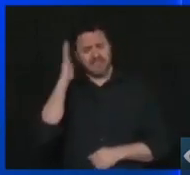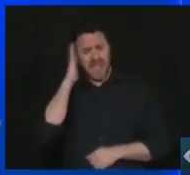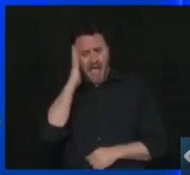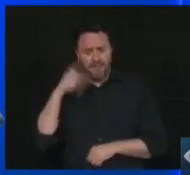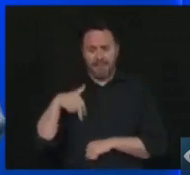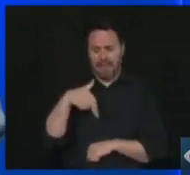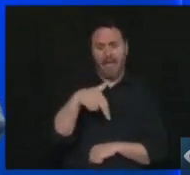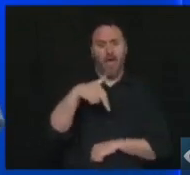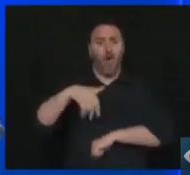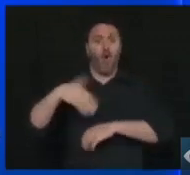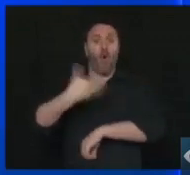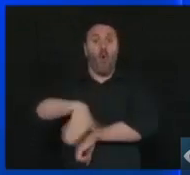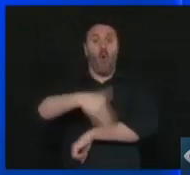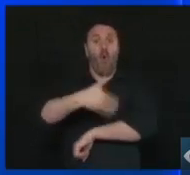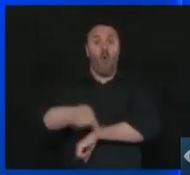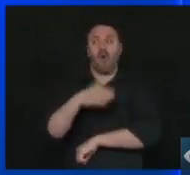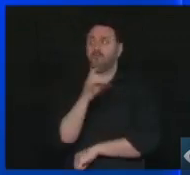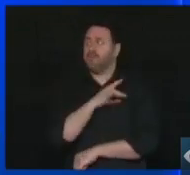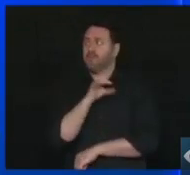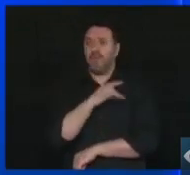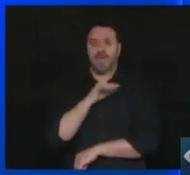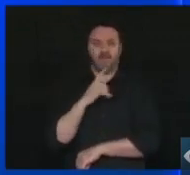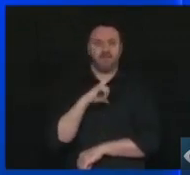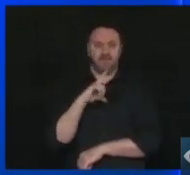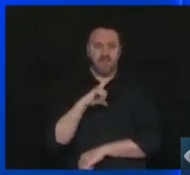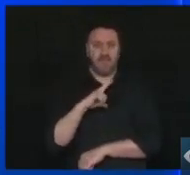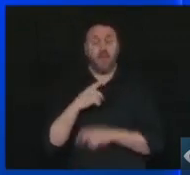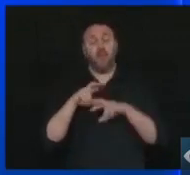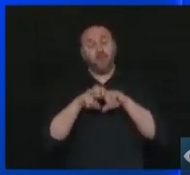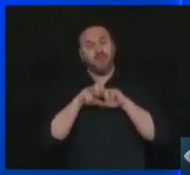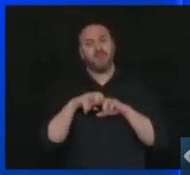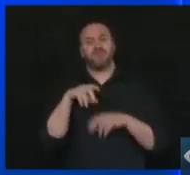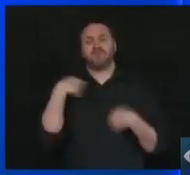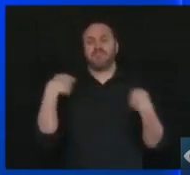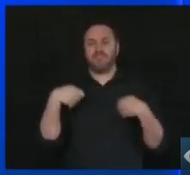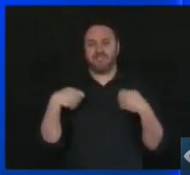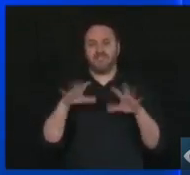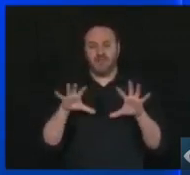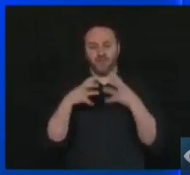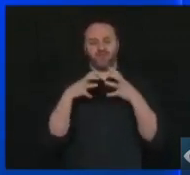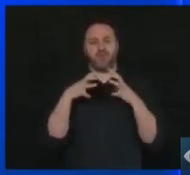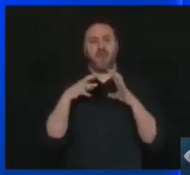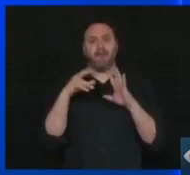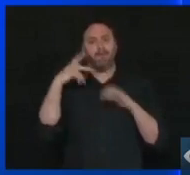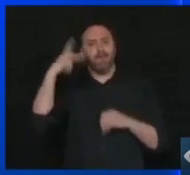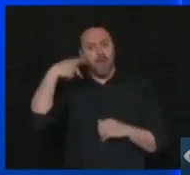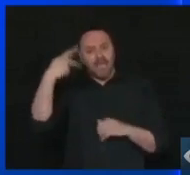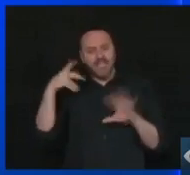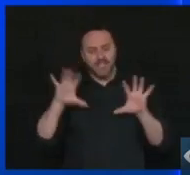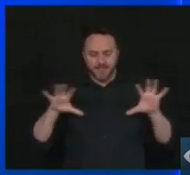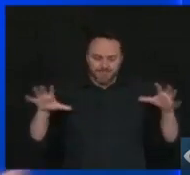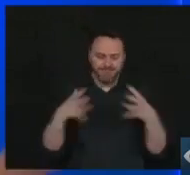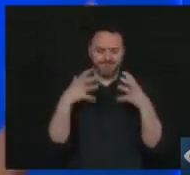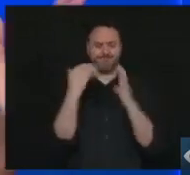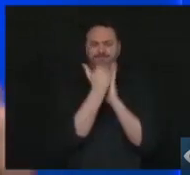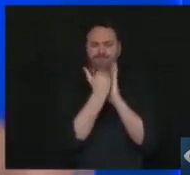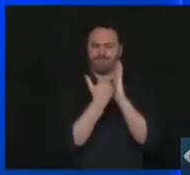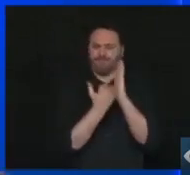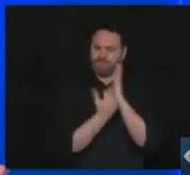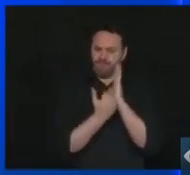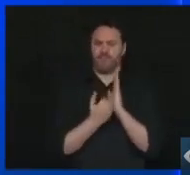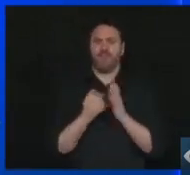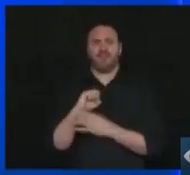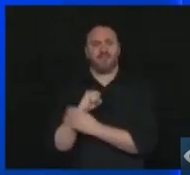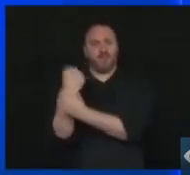sentimos medo é por isso que nós entregaremos um conjunto de políticas para garantir segurança na nossa cidade evidentemente as